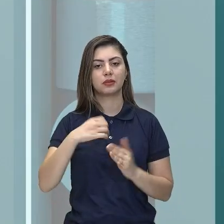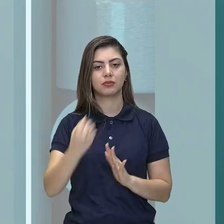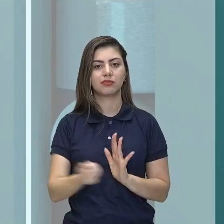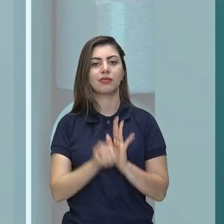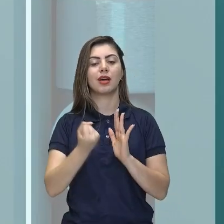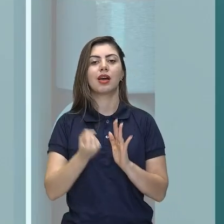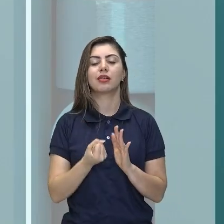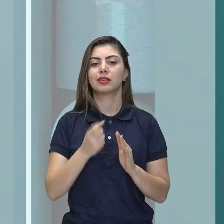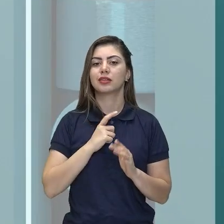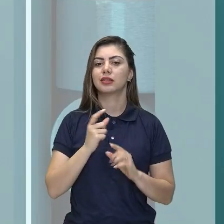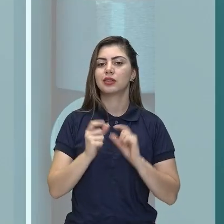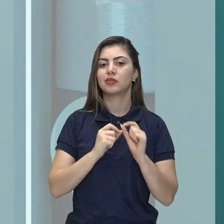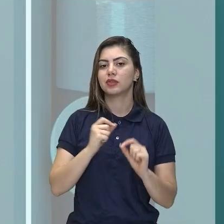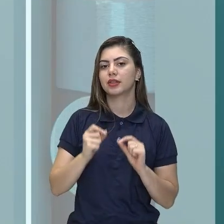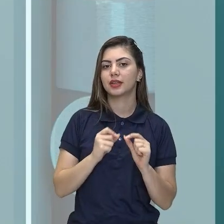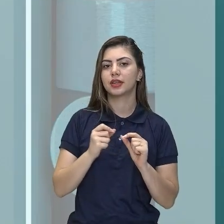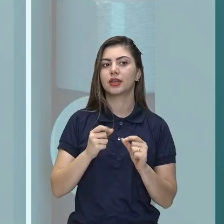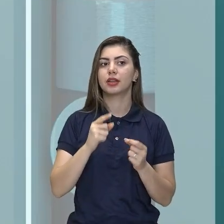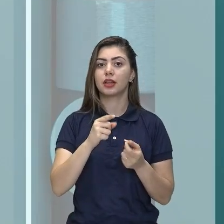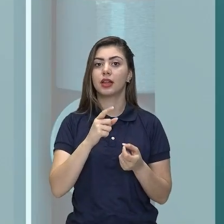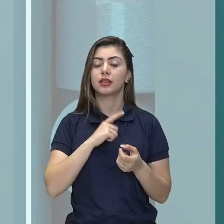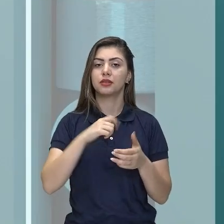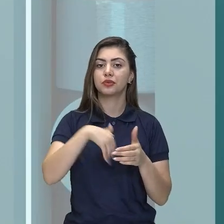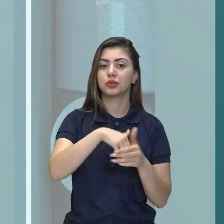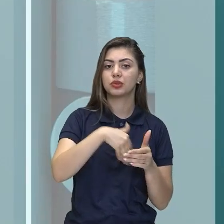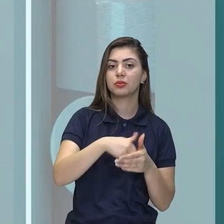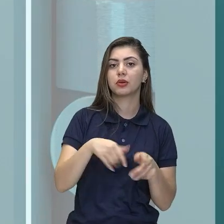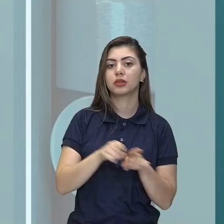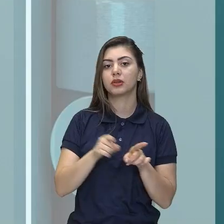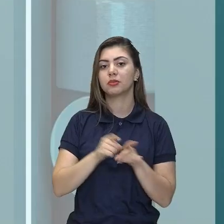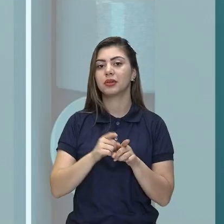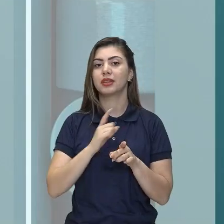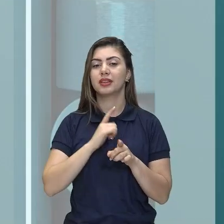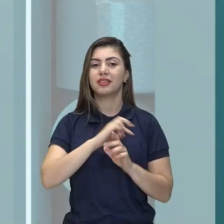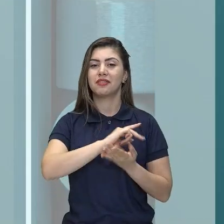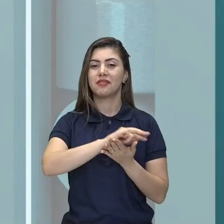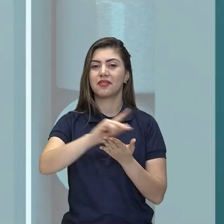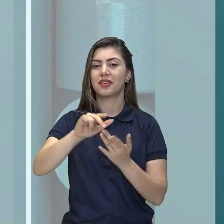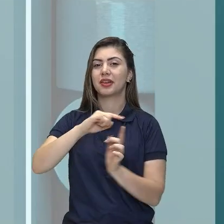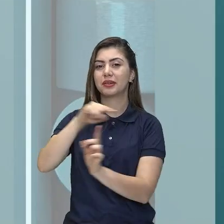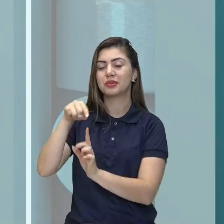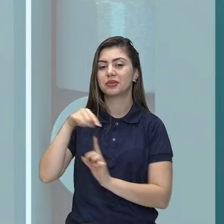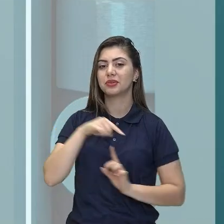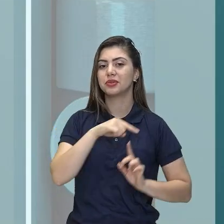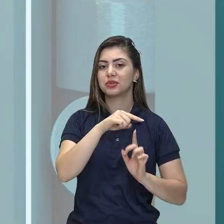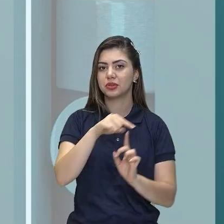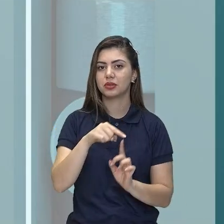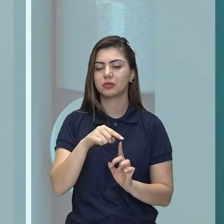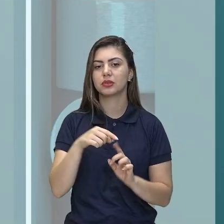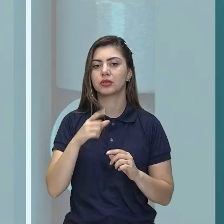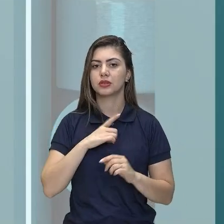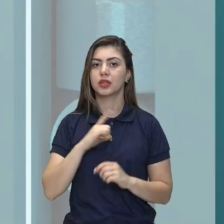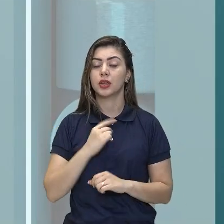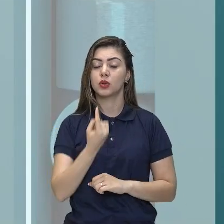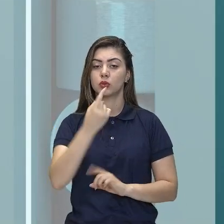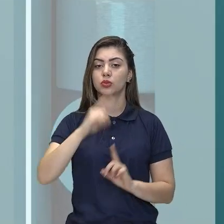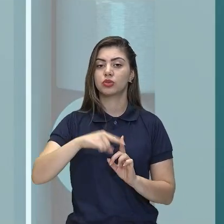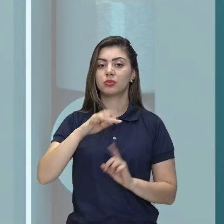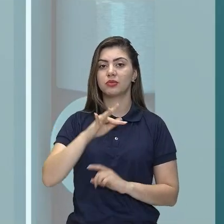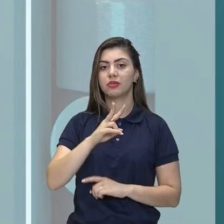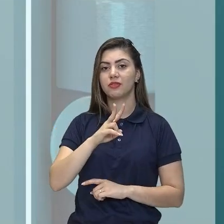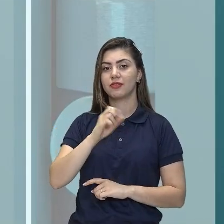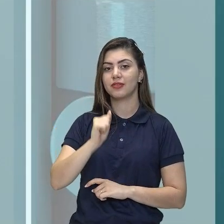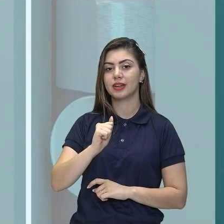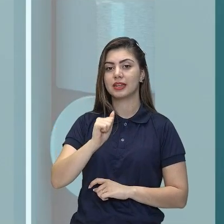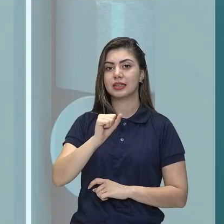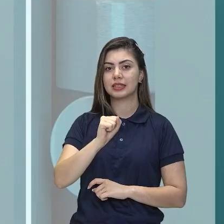Tanto o futsal quanto o futebol de várzea, que é uma coisa bem